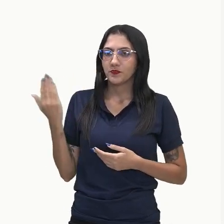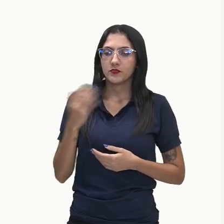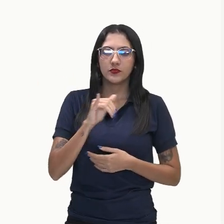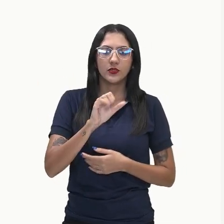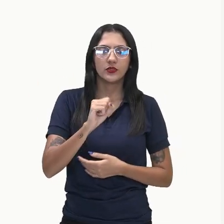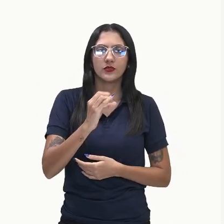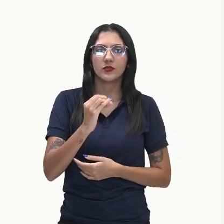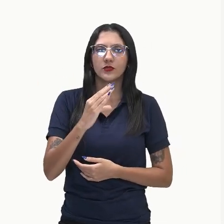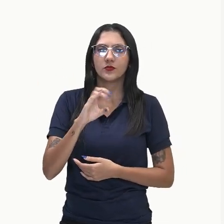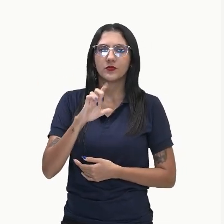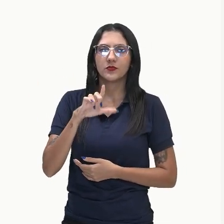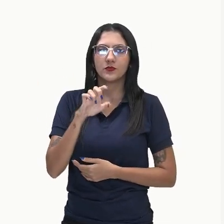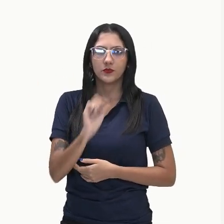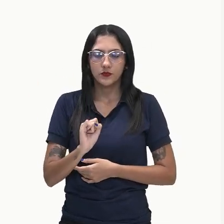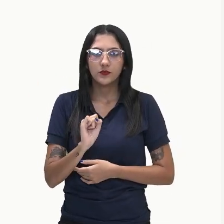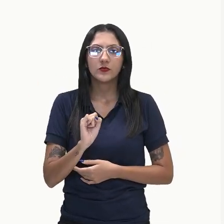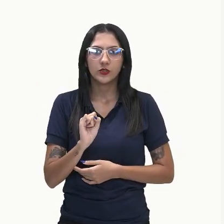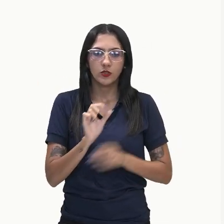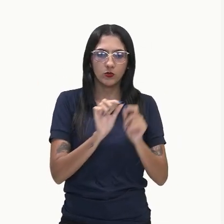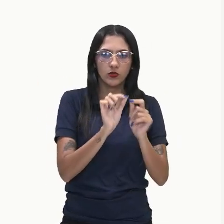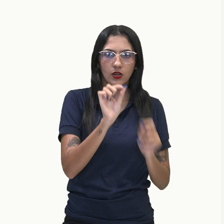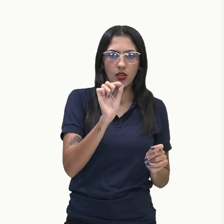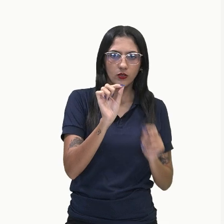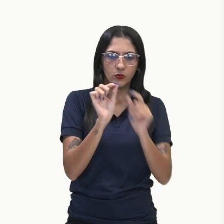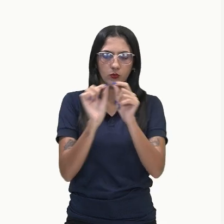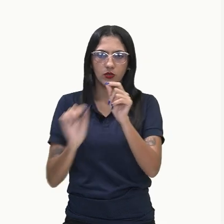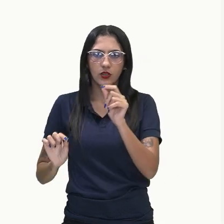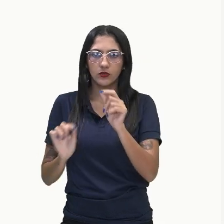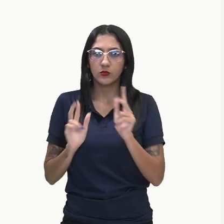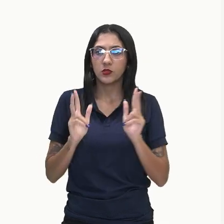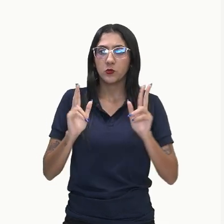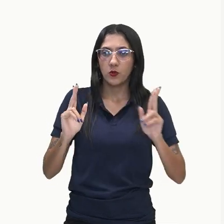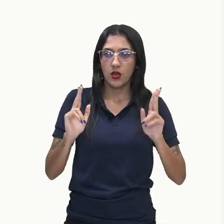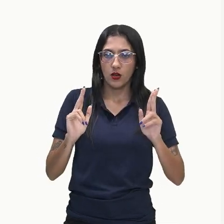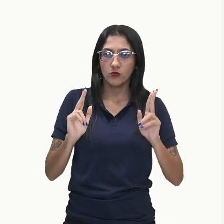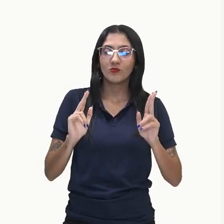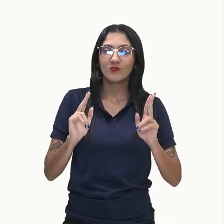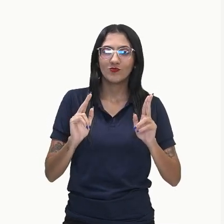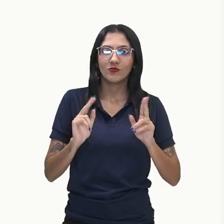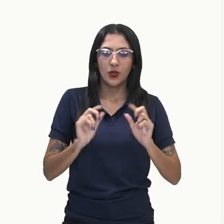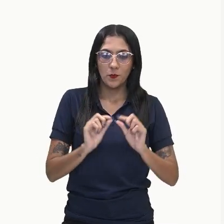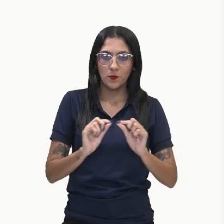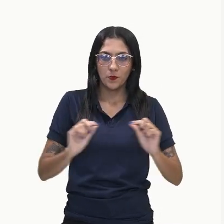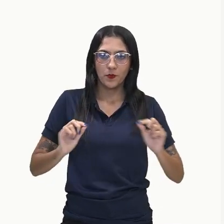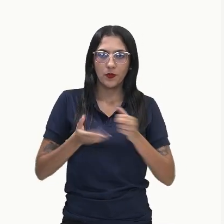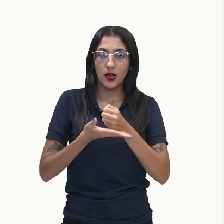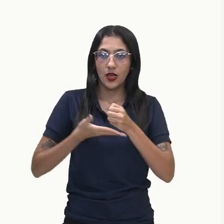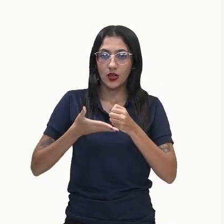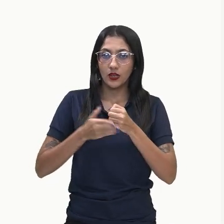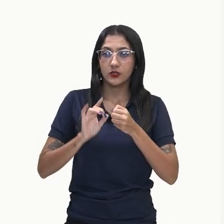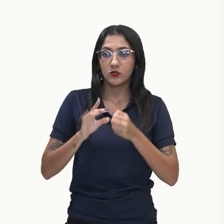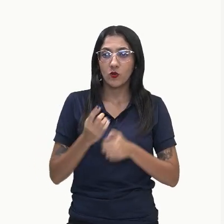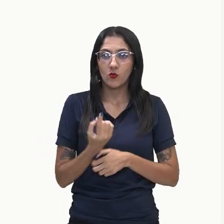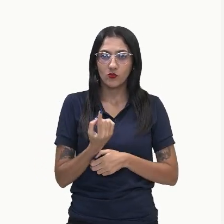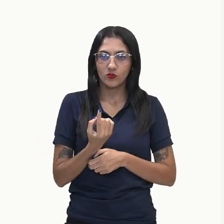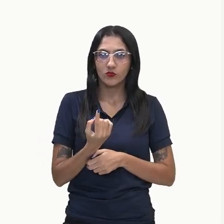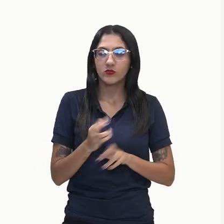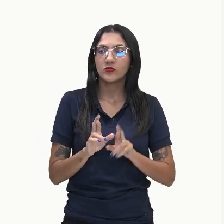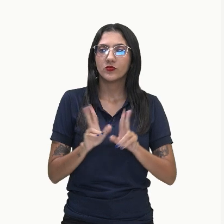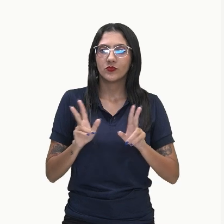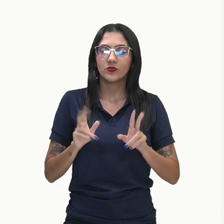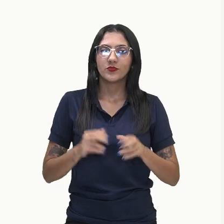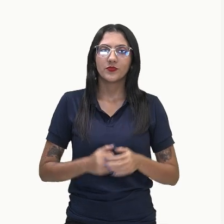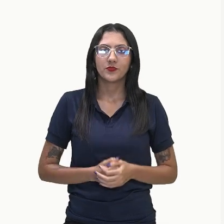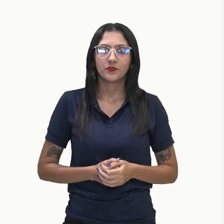iguais, mas um vai ter medida diferente. E assim como Lá no triângulo equilátero, nós temos